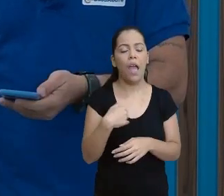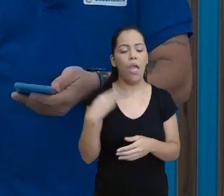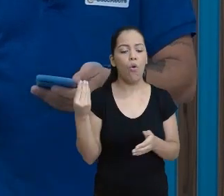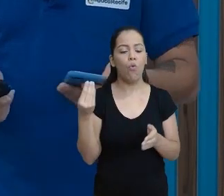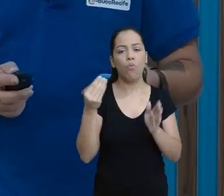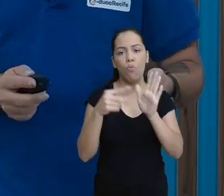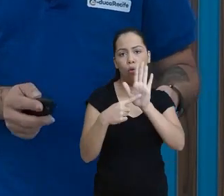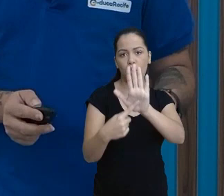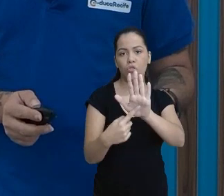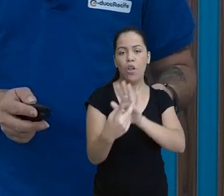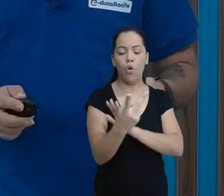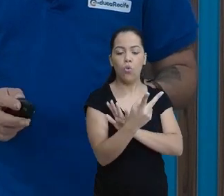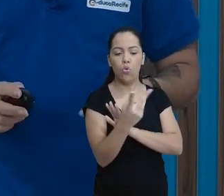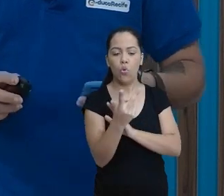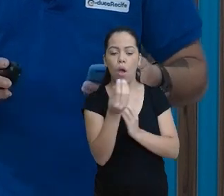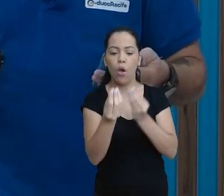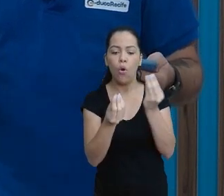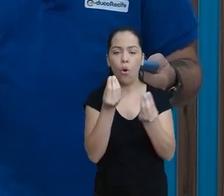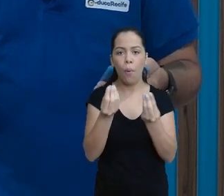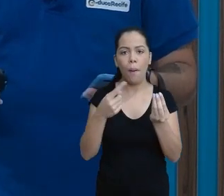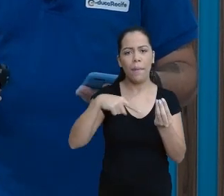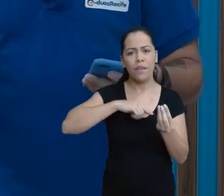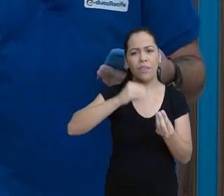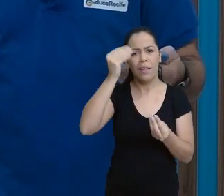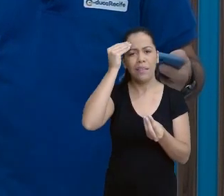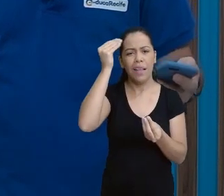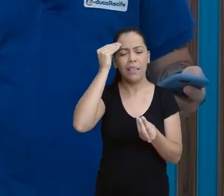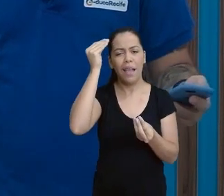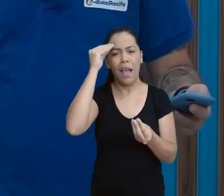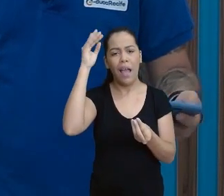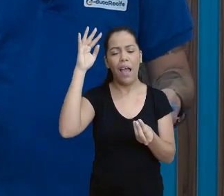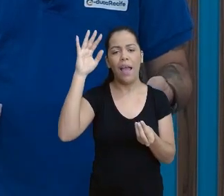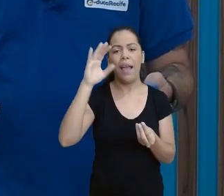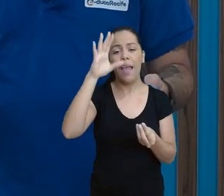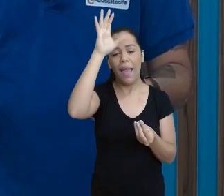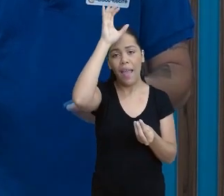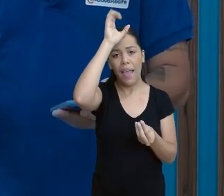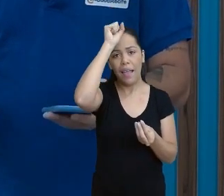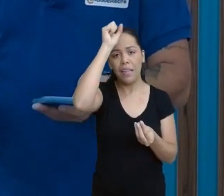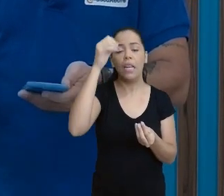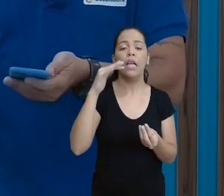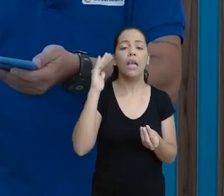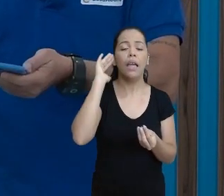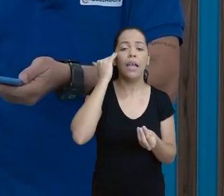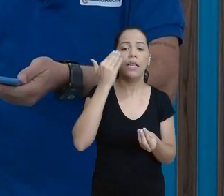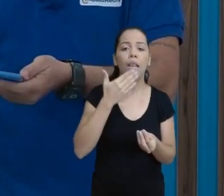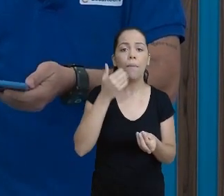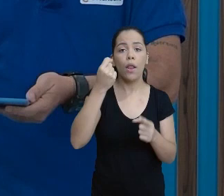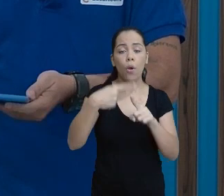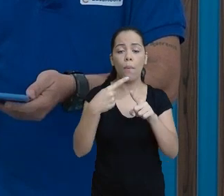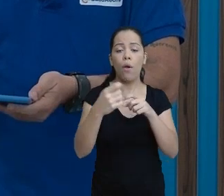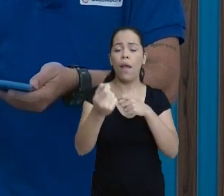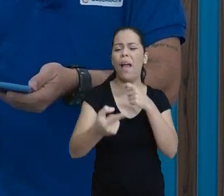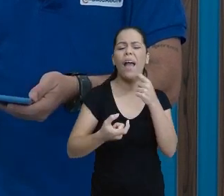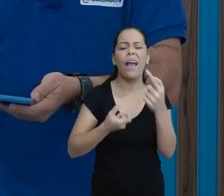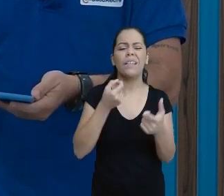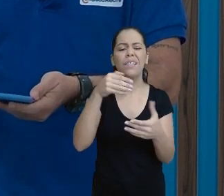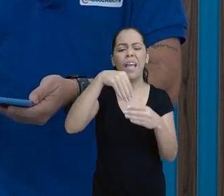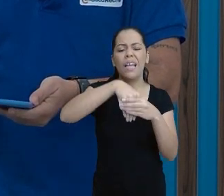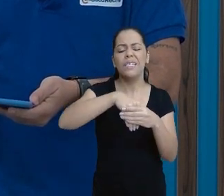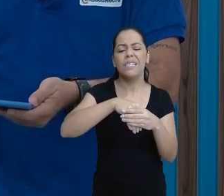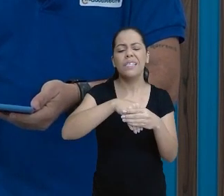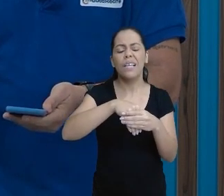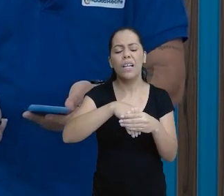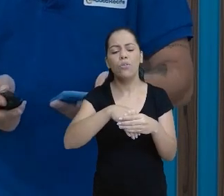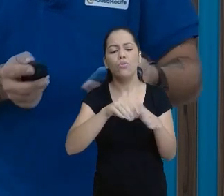gente tentar compreender um pouco, porque diversas vezes, quando a gente vai observar nos livros, ali está de uma forma que a gente às vezes não